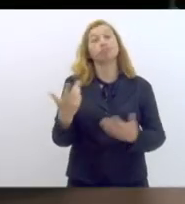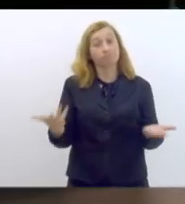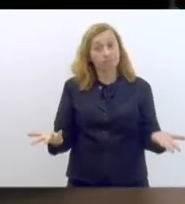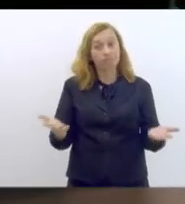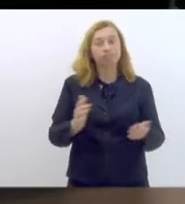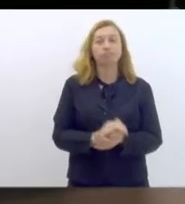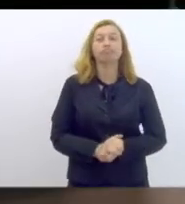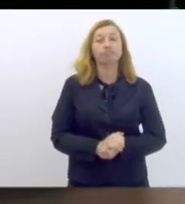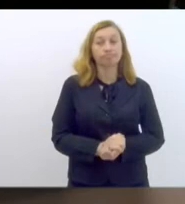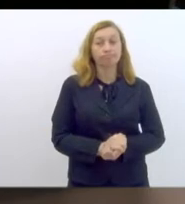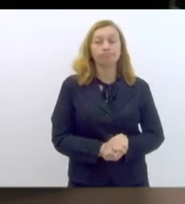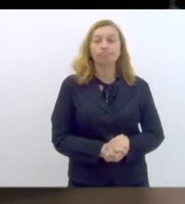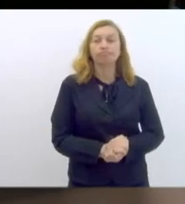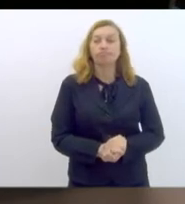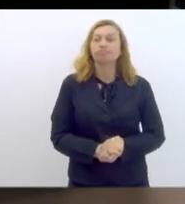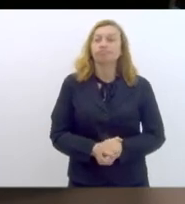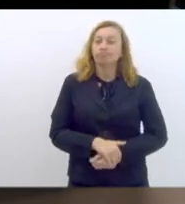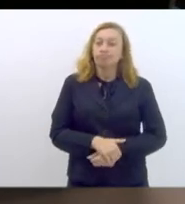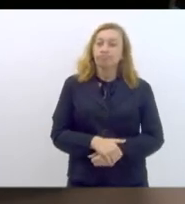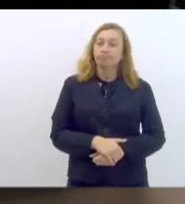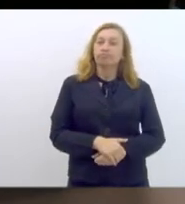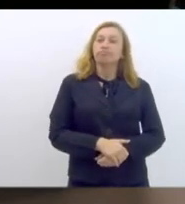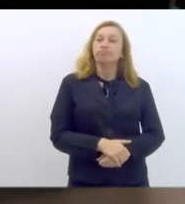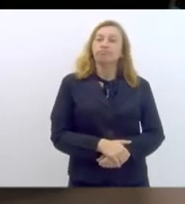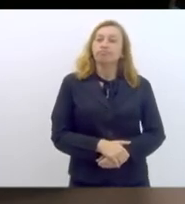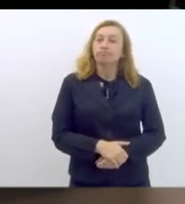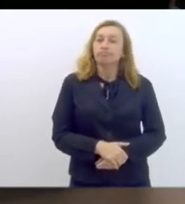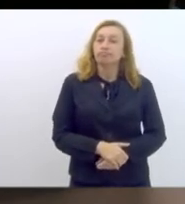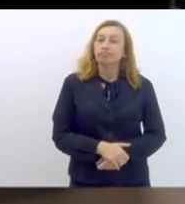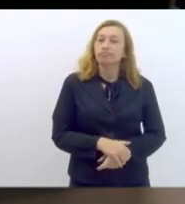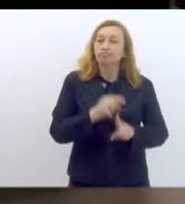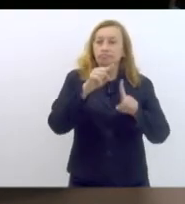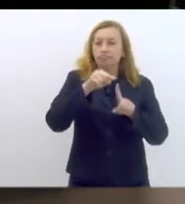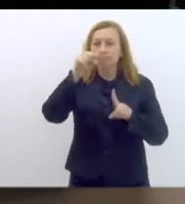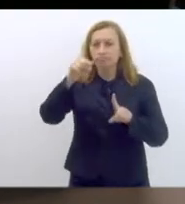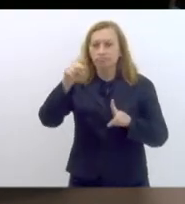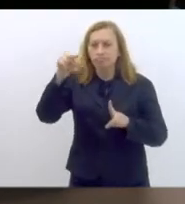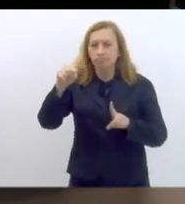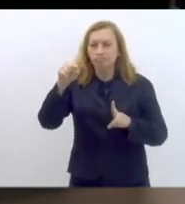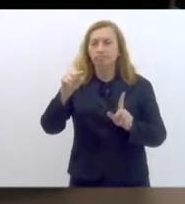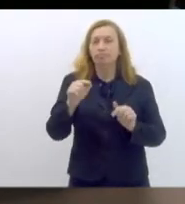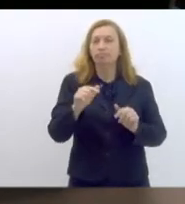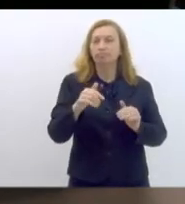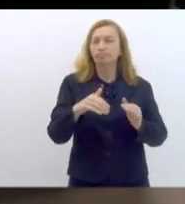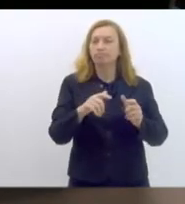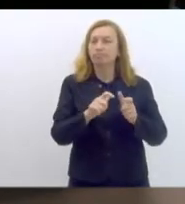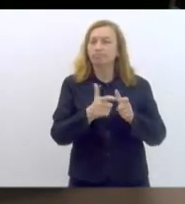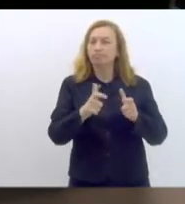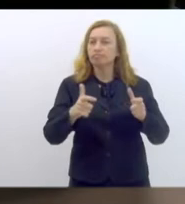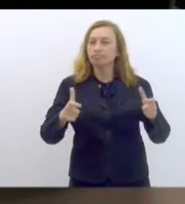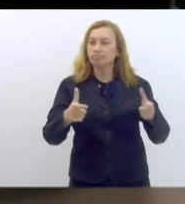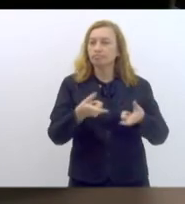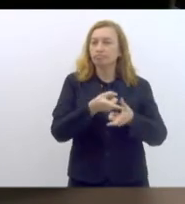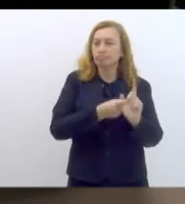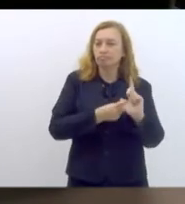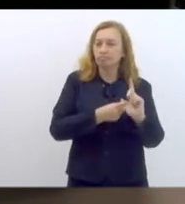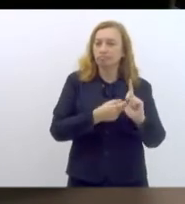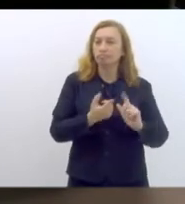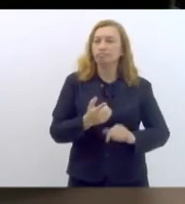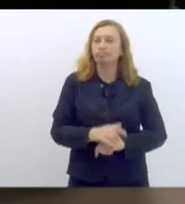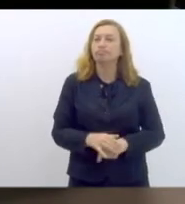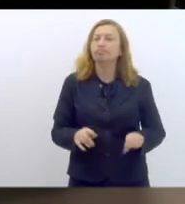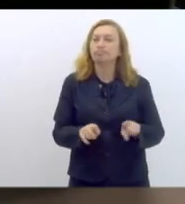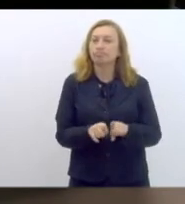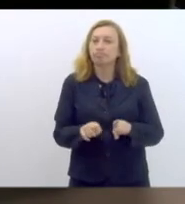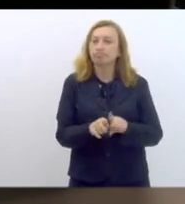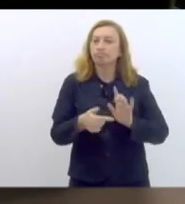É, aqui a gente só adicionou mais também aqui um gráfico da evolução do estoque da dívida, tá? E também